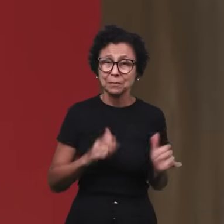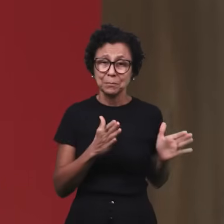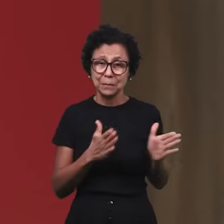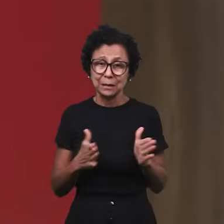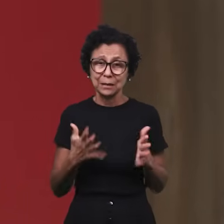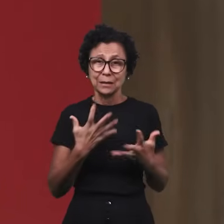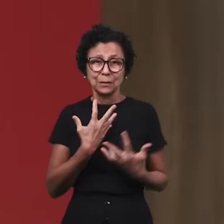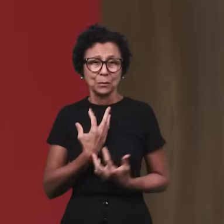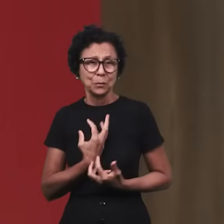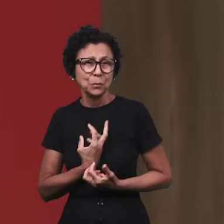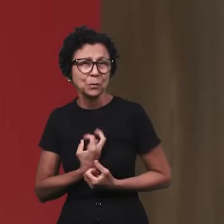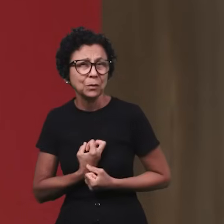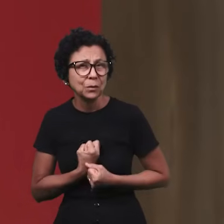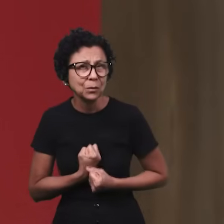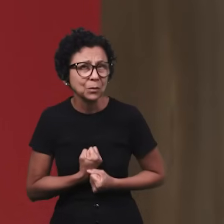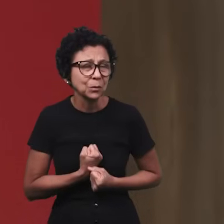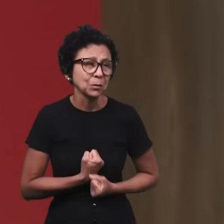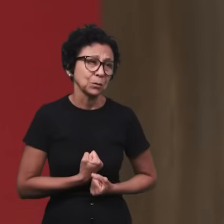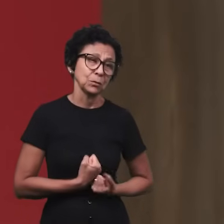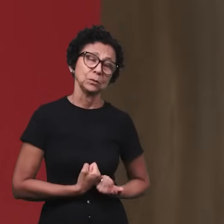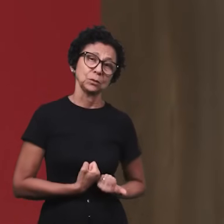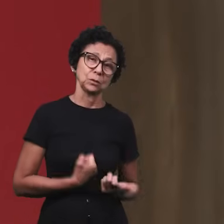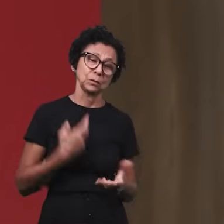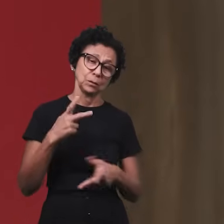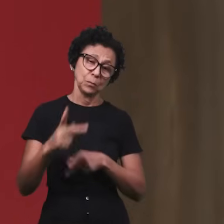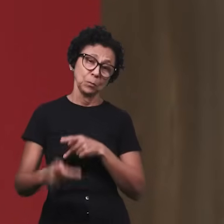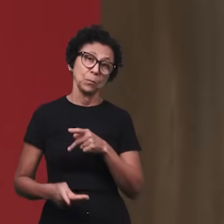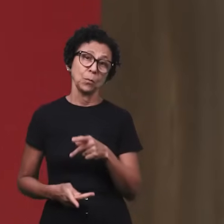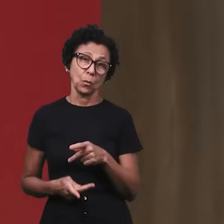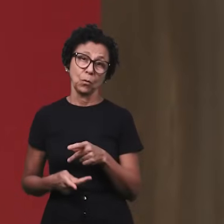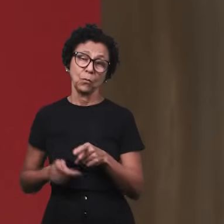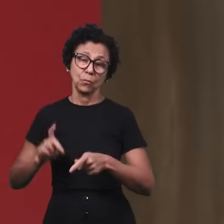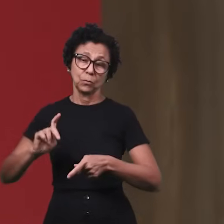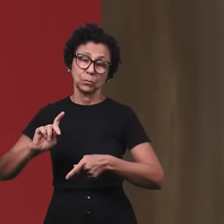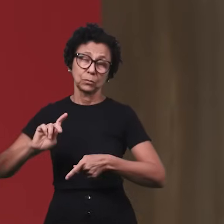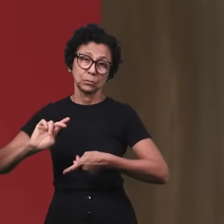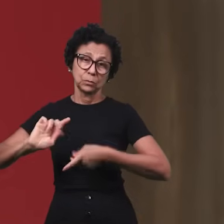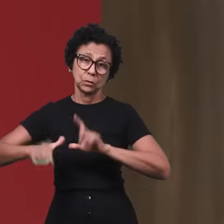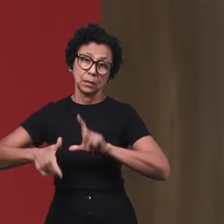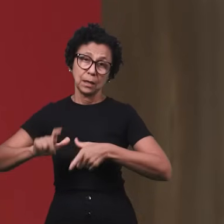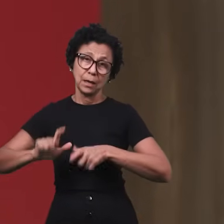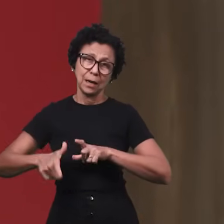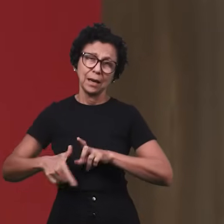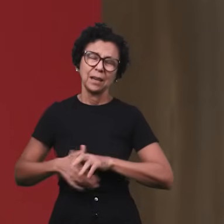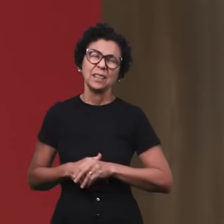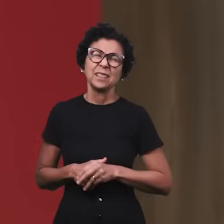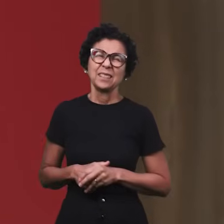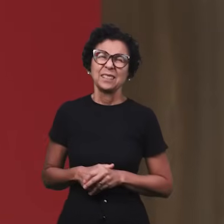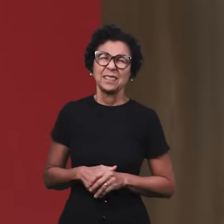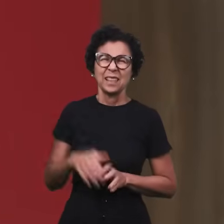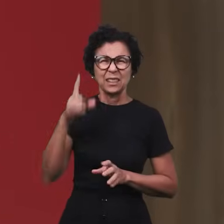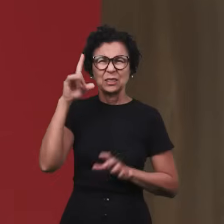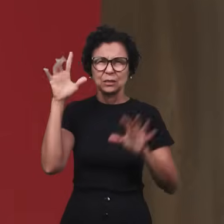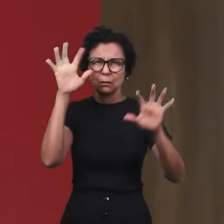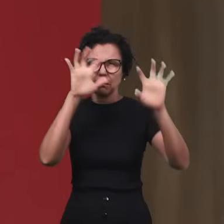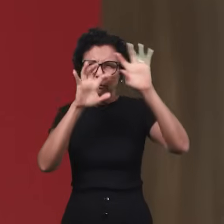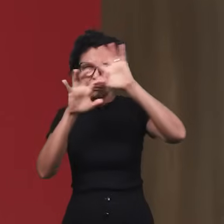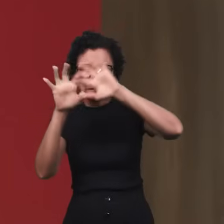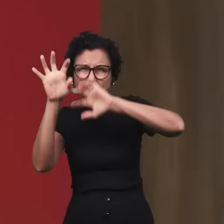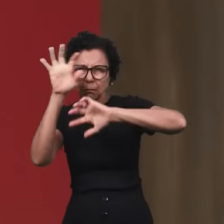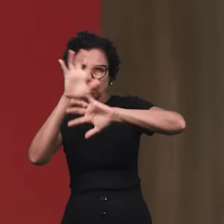um período de angústia, porque para o povo de Israel, né, ali, eram dias mais escuros, eram